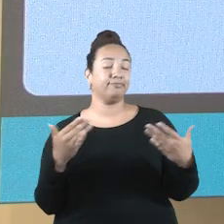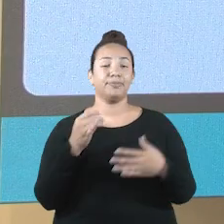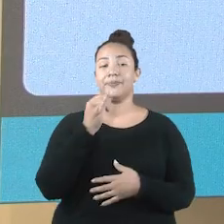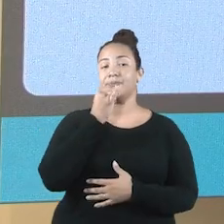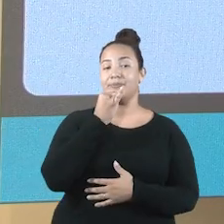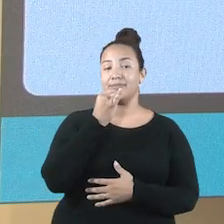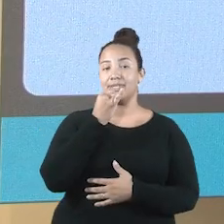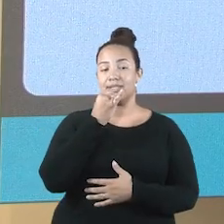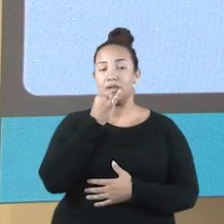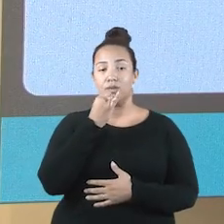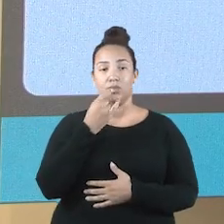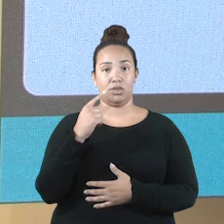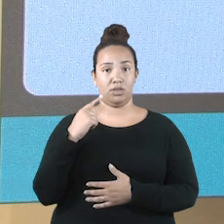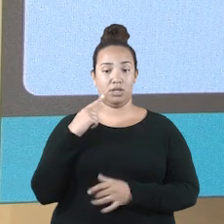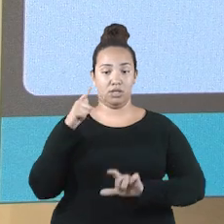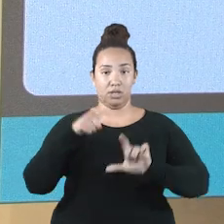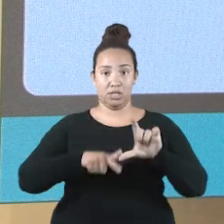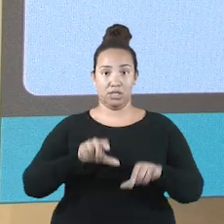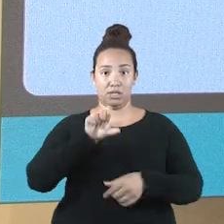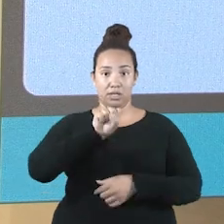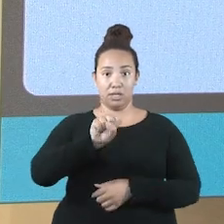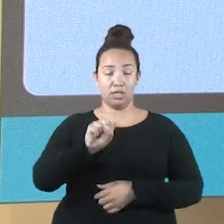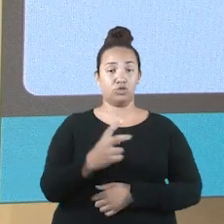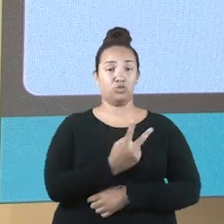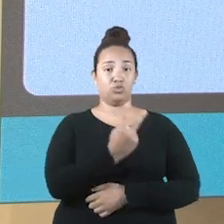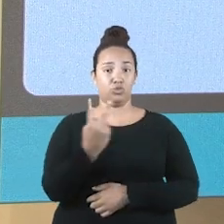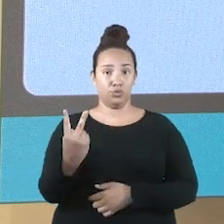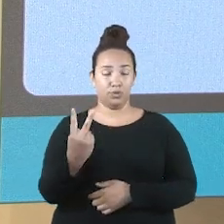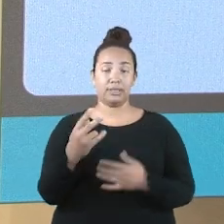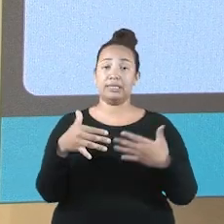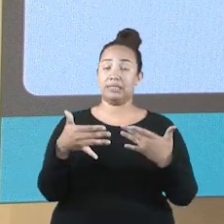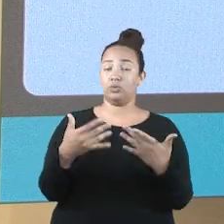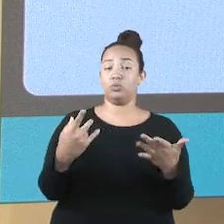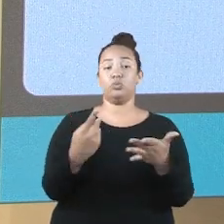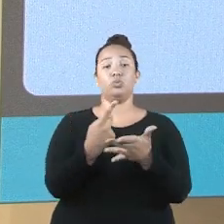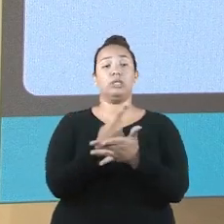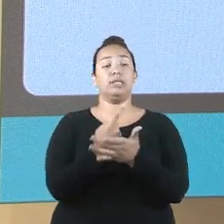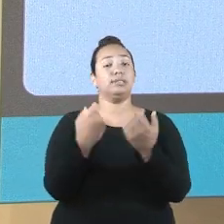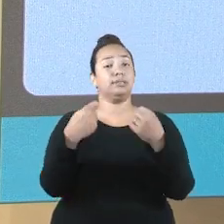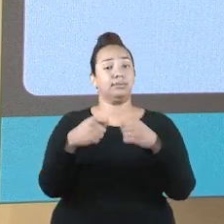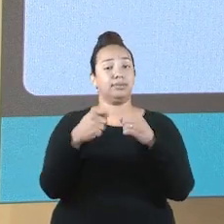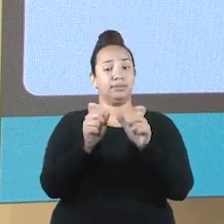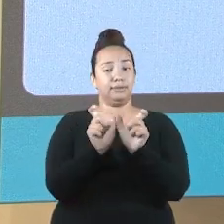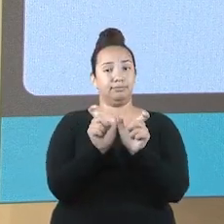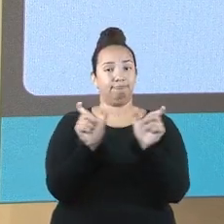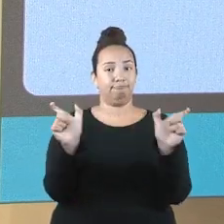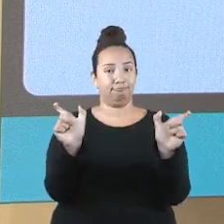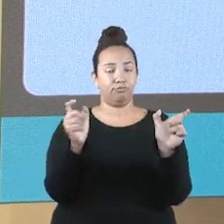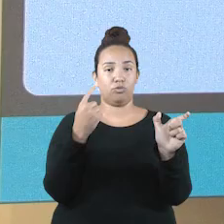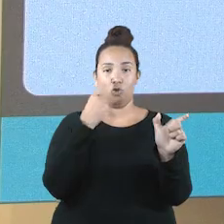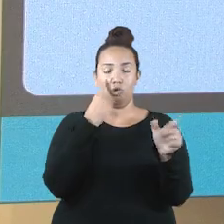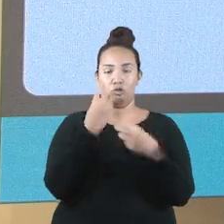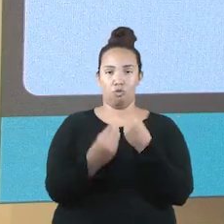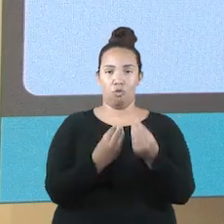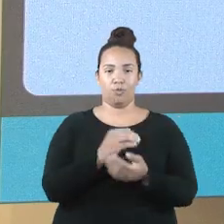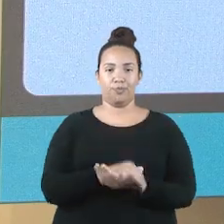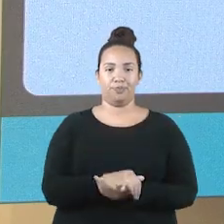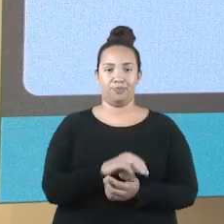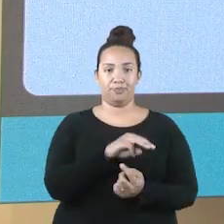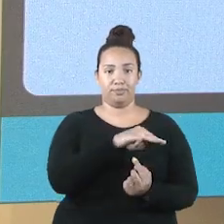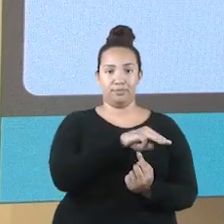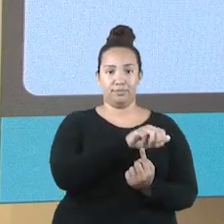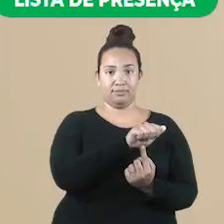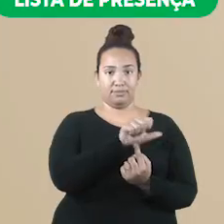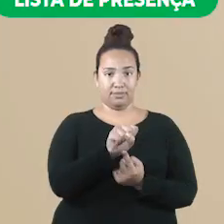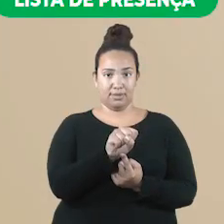Nesse exemplo, temos a repetição da letra S. Quando isso acontece, temos que separá-los. Veja como